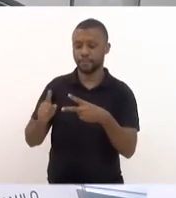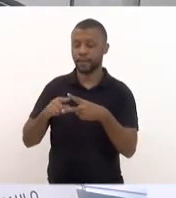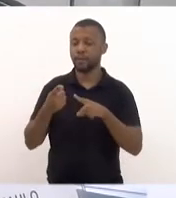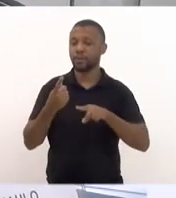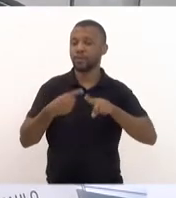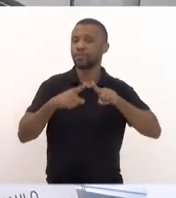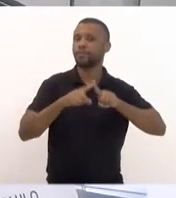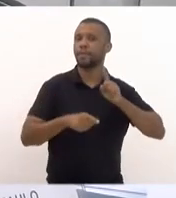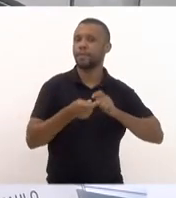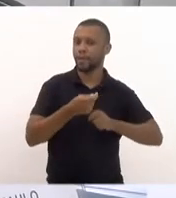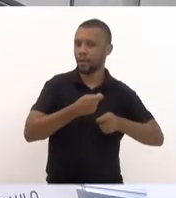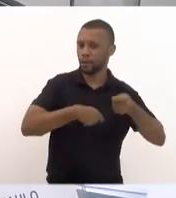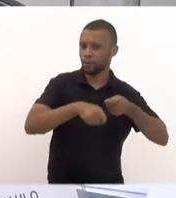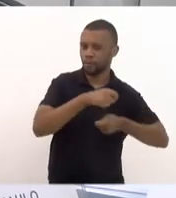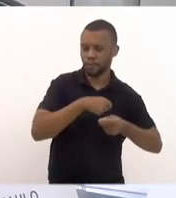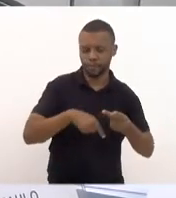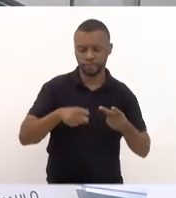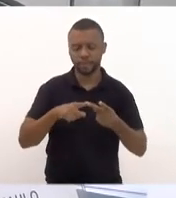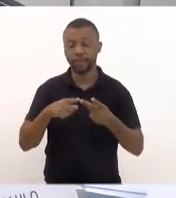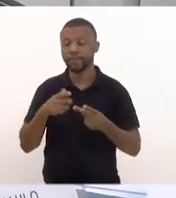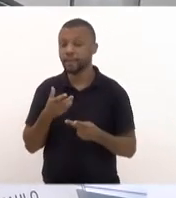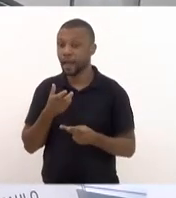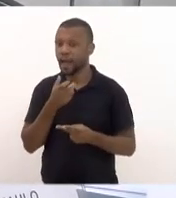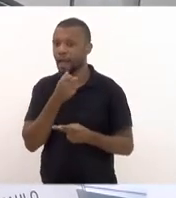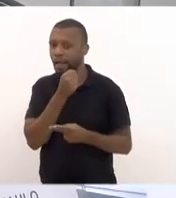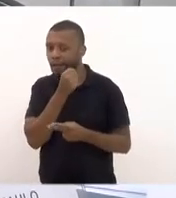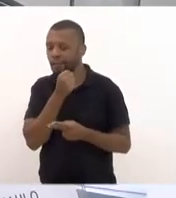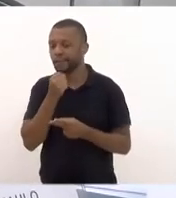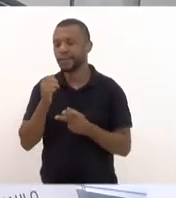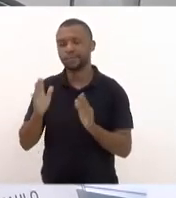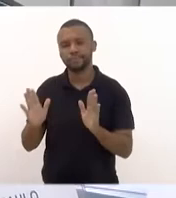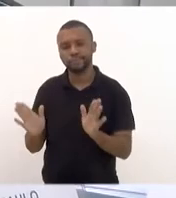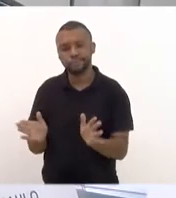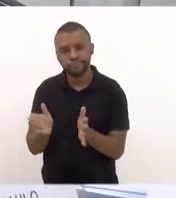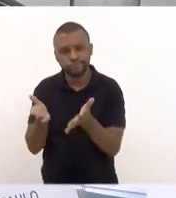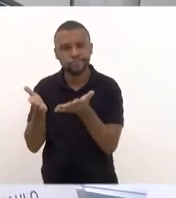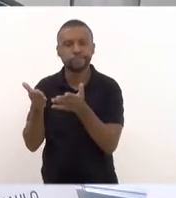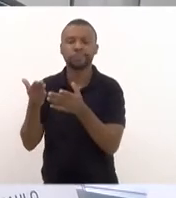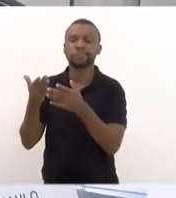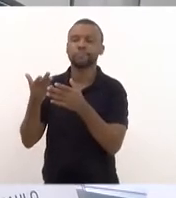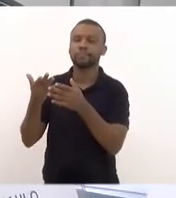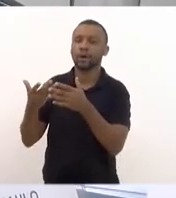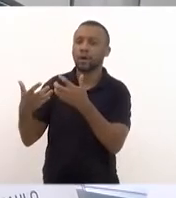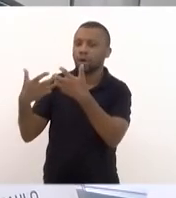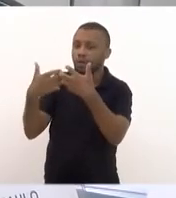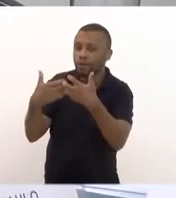eixo da recuperação da cidade, extravasou, mas